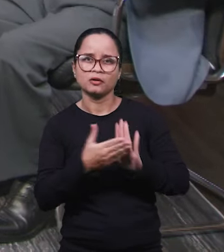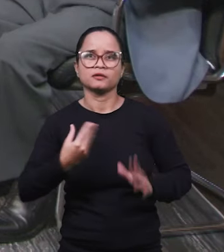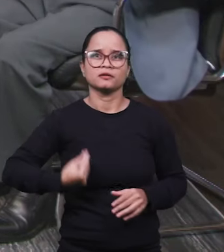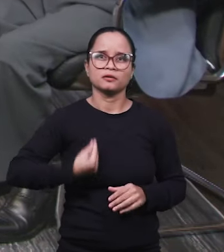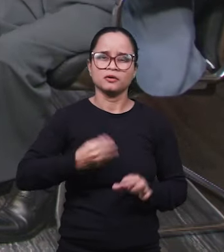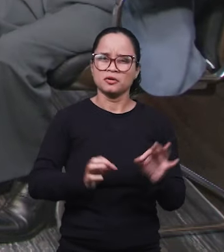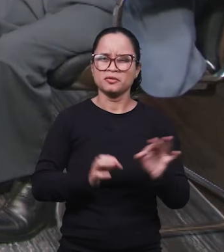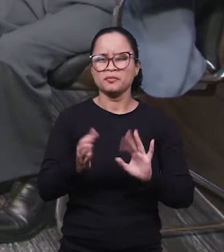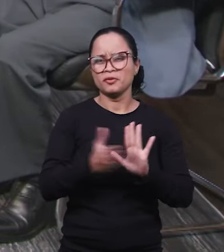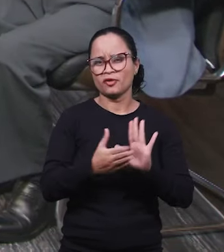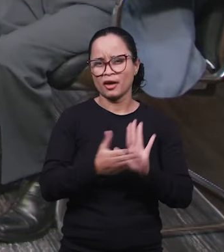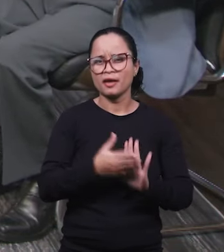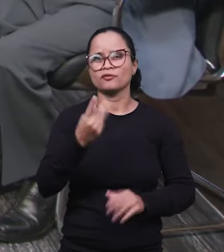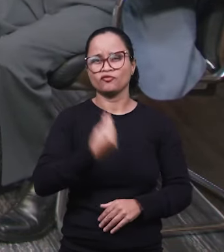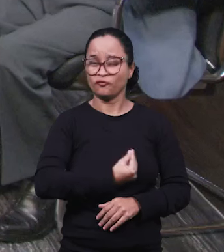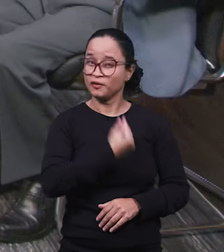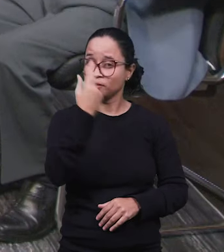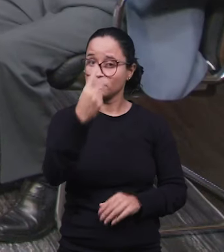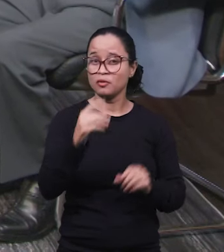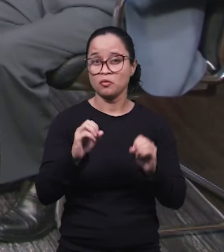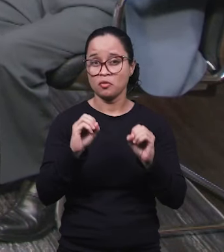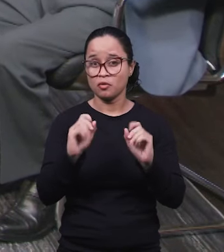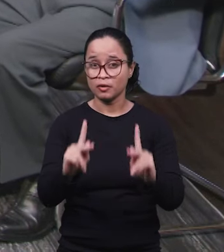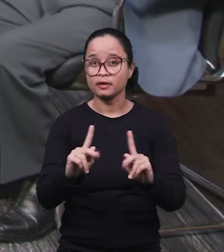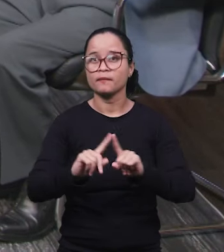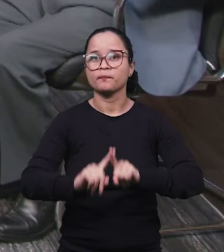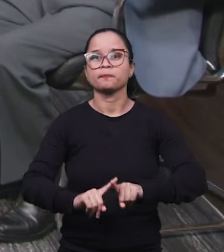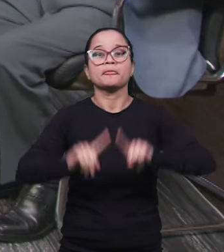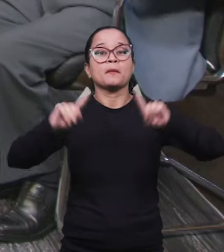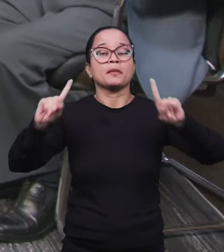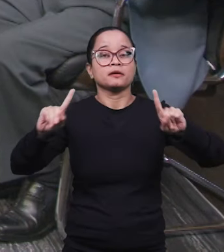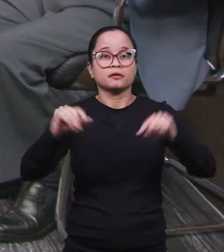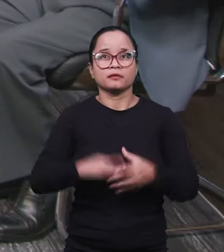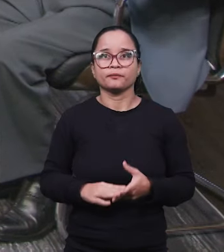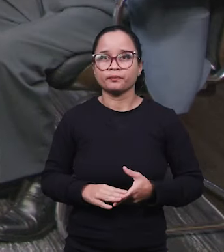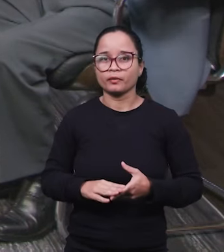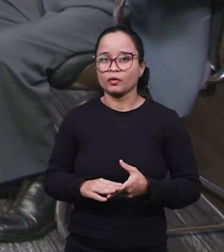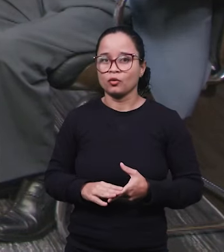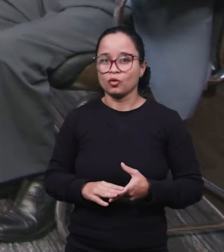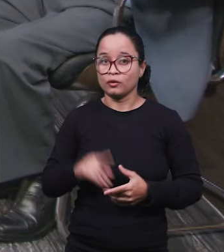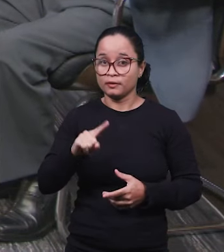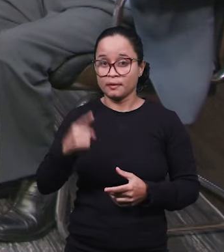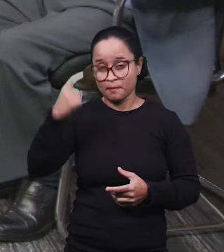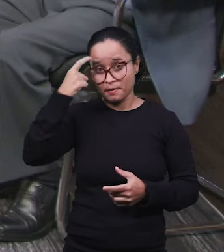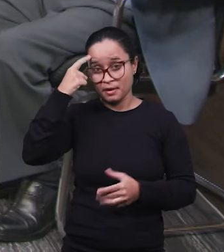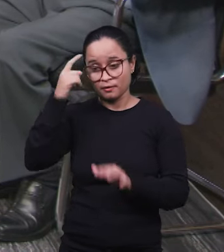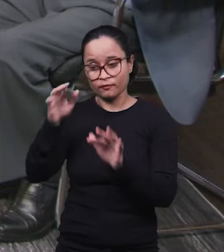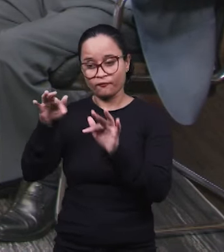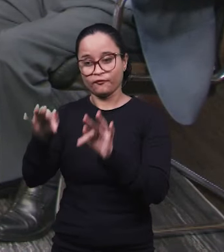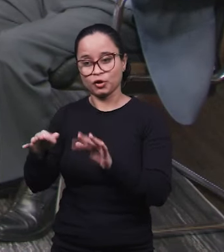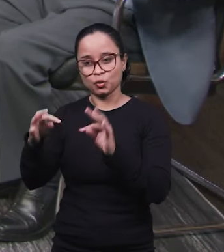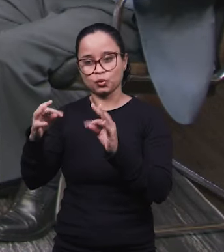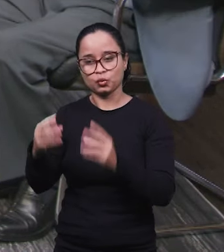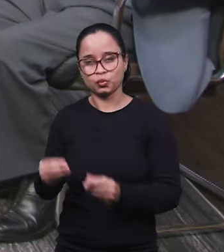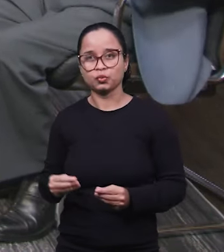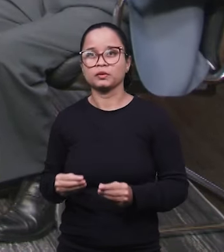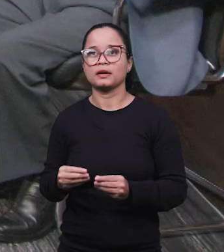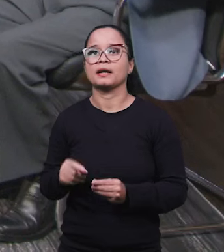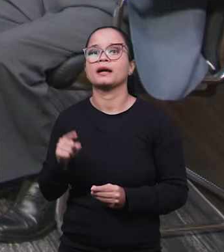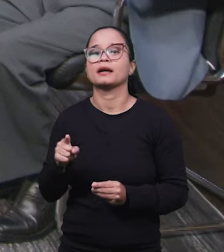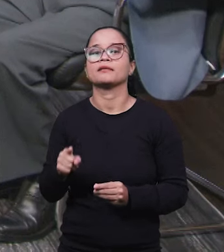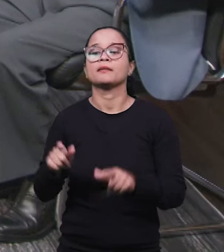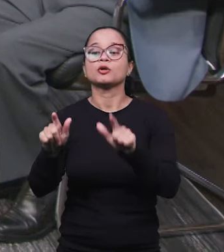nos seus projetos, está tudo certo. Agora, quando o homem pensa no seu final de tudo isso, aqui ele